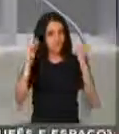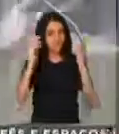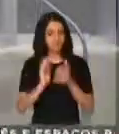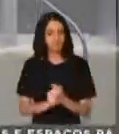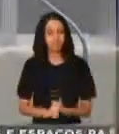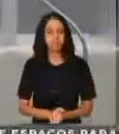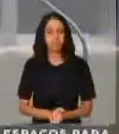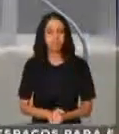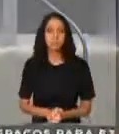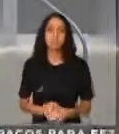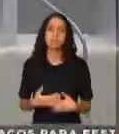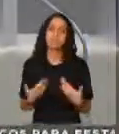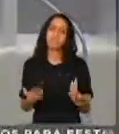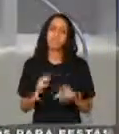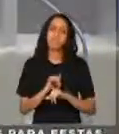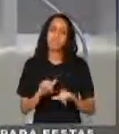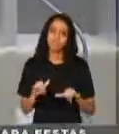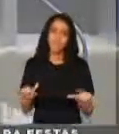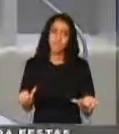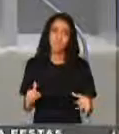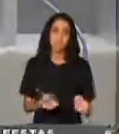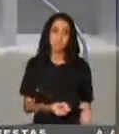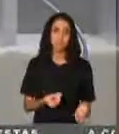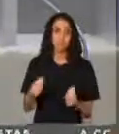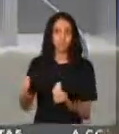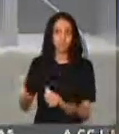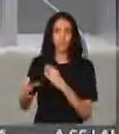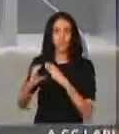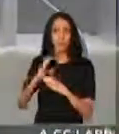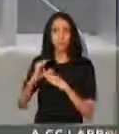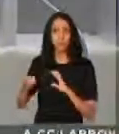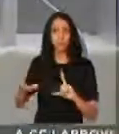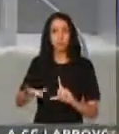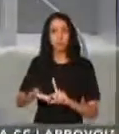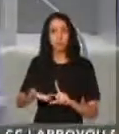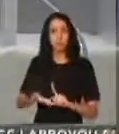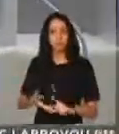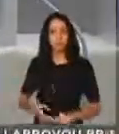Então, eu peço esse registro e peço divulgação no meio de comunicação da Casa.